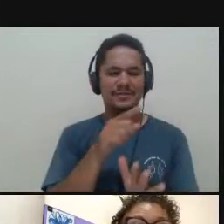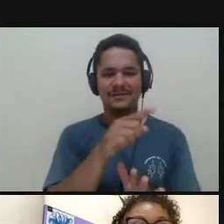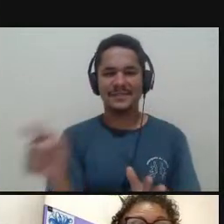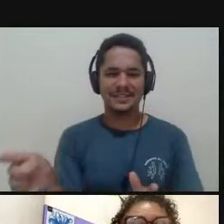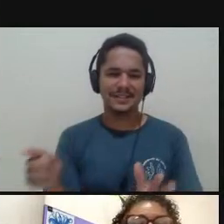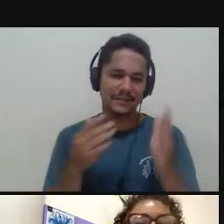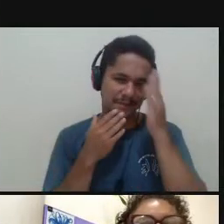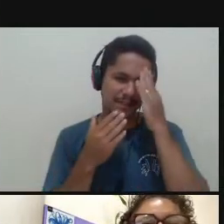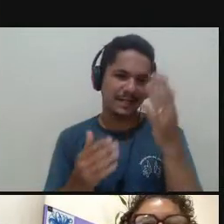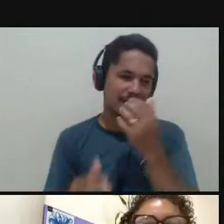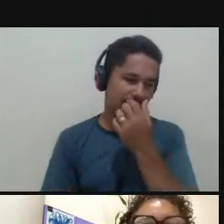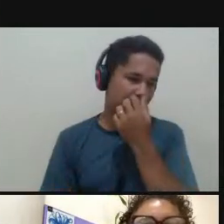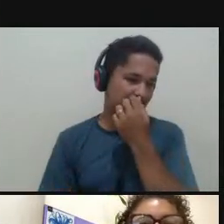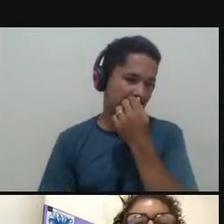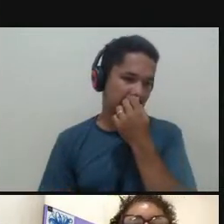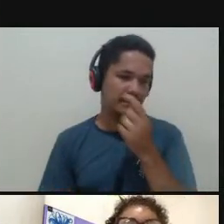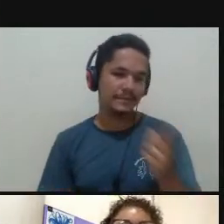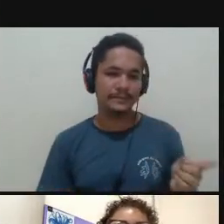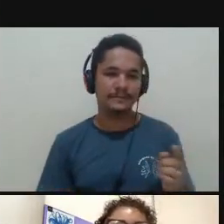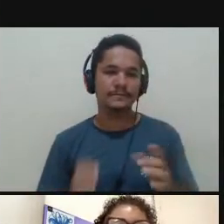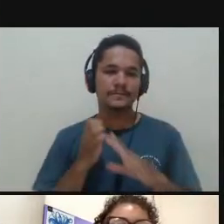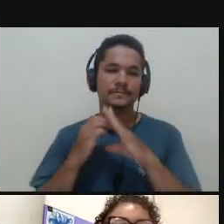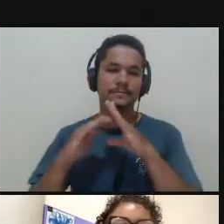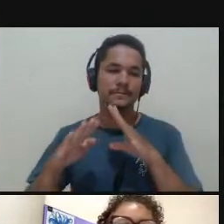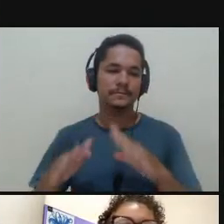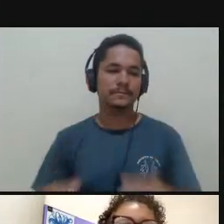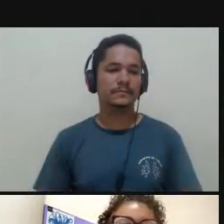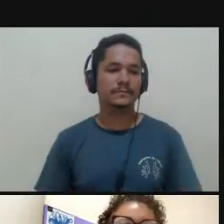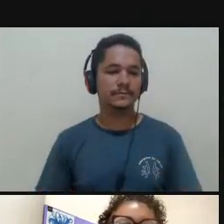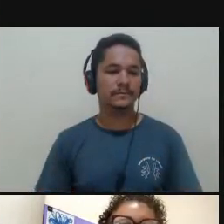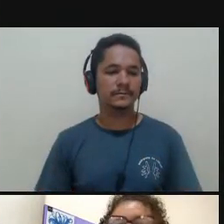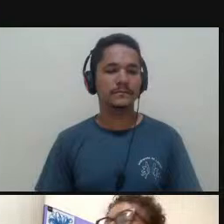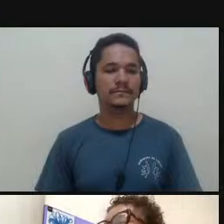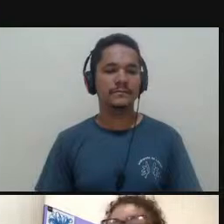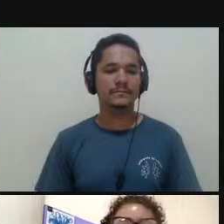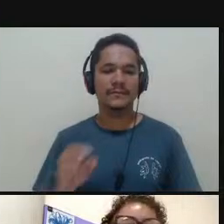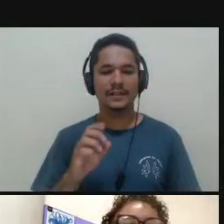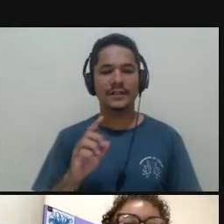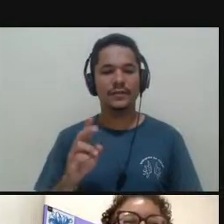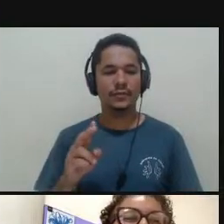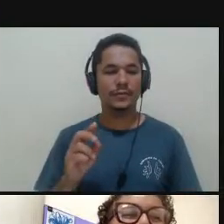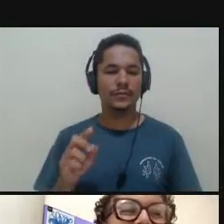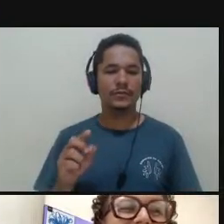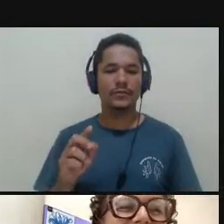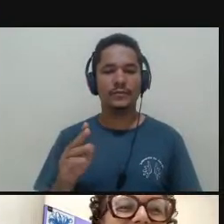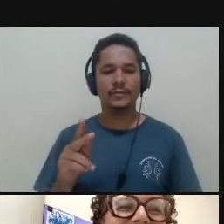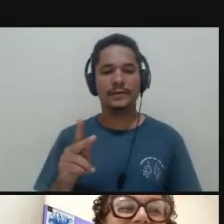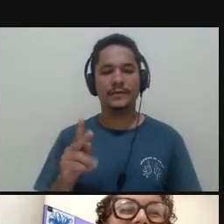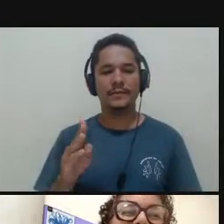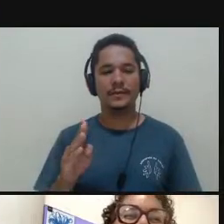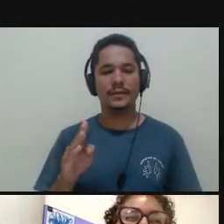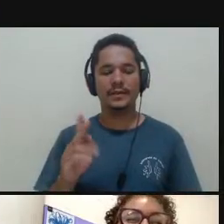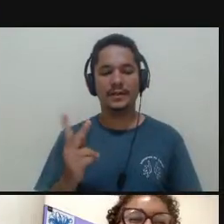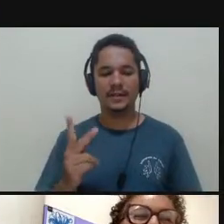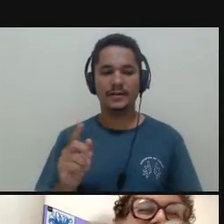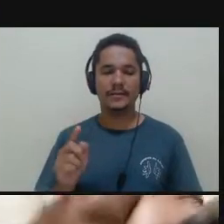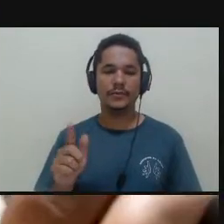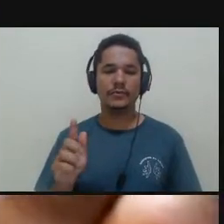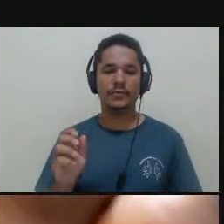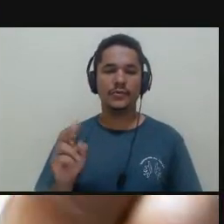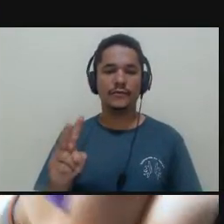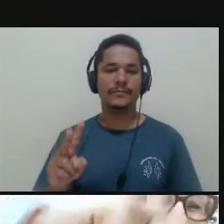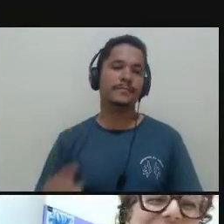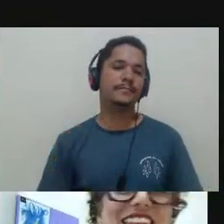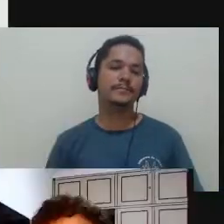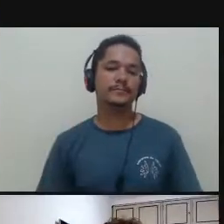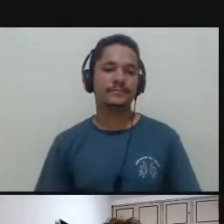tá? Tchau, gente, boa noite. Ah, tá aí, ó, o e-mail. Obrigada, Marcele. Vou postar no chat também,